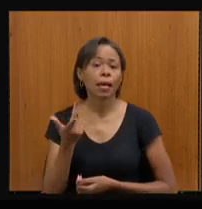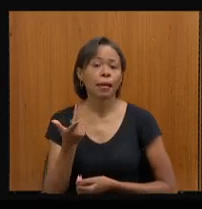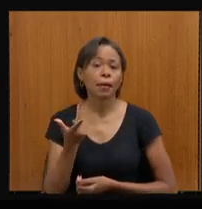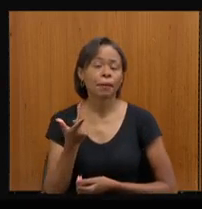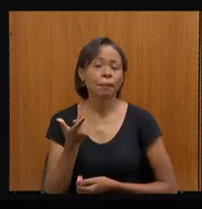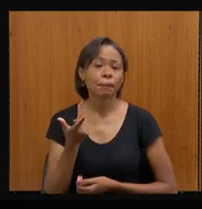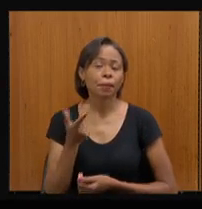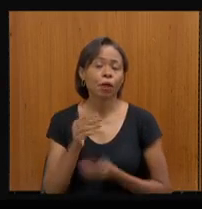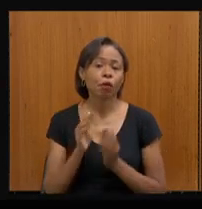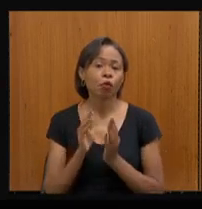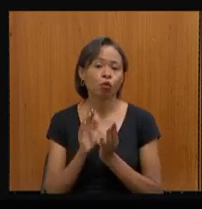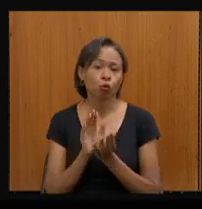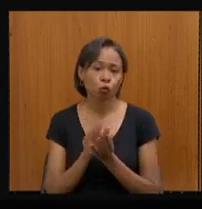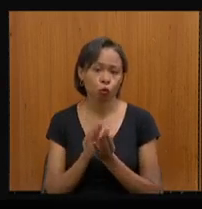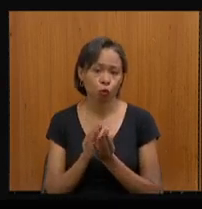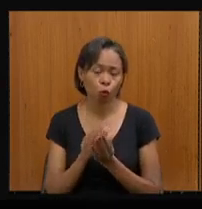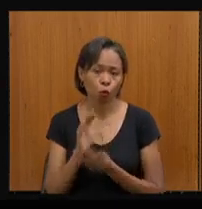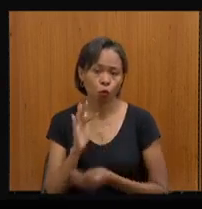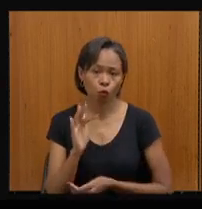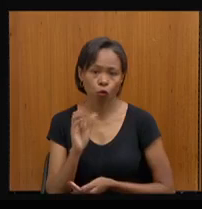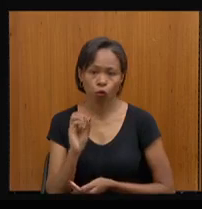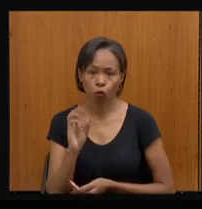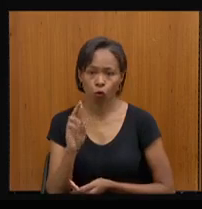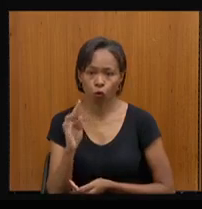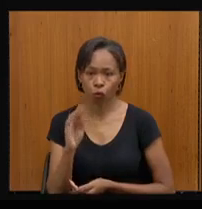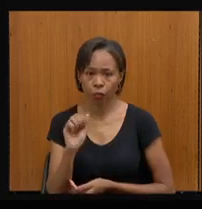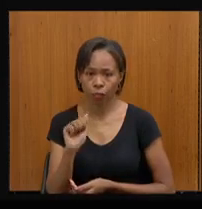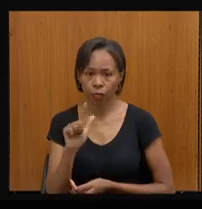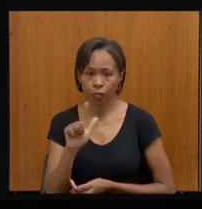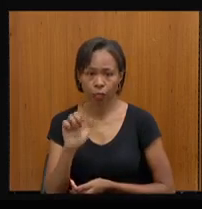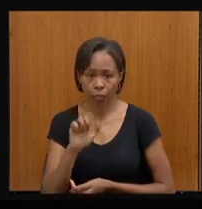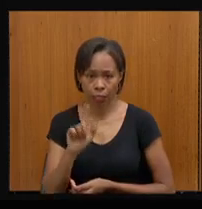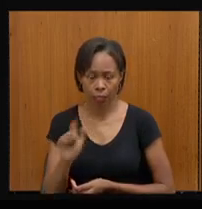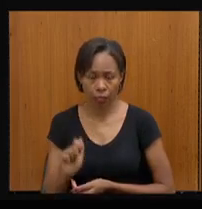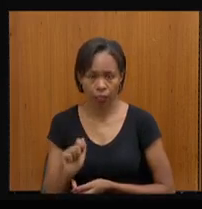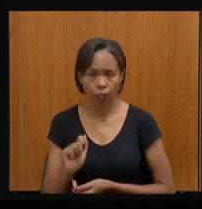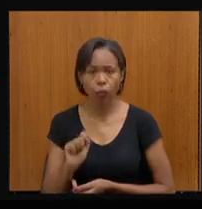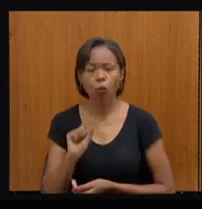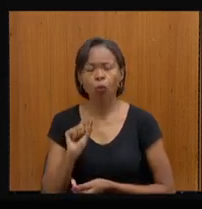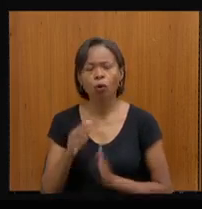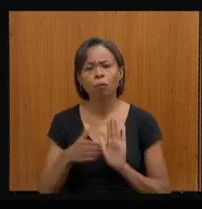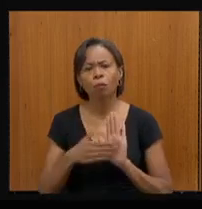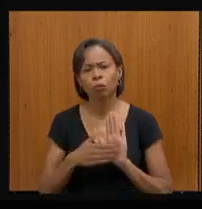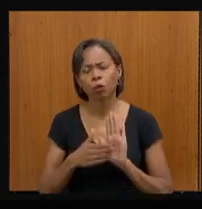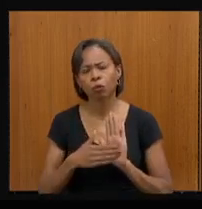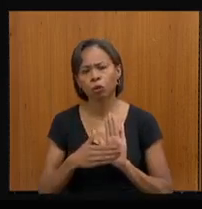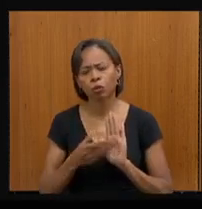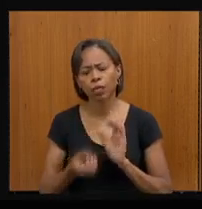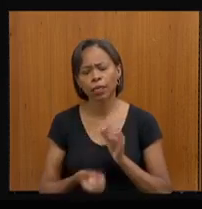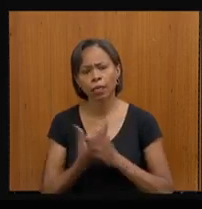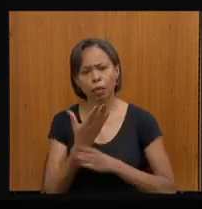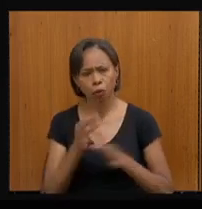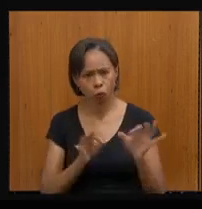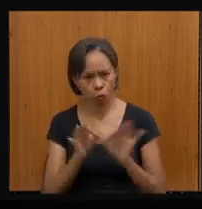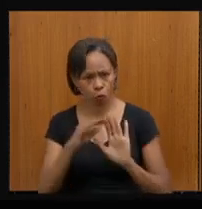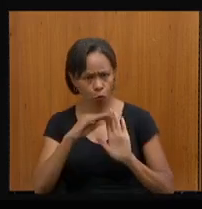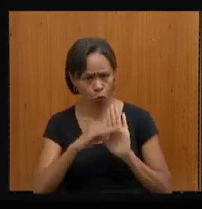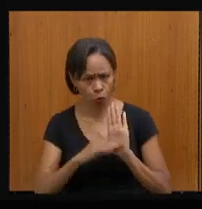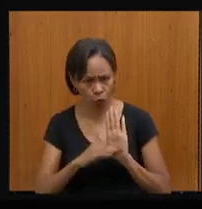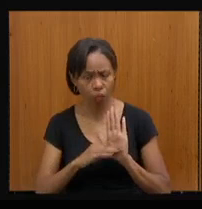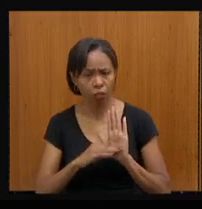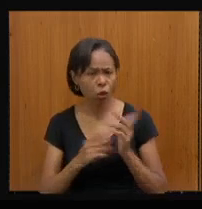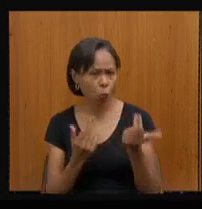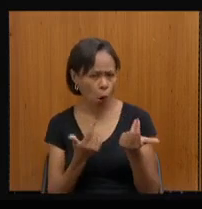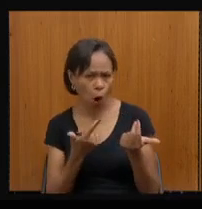memorando de entendimento com o Estado um propósito de desenvolver um projeto muito parecido com o objeto da porta